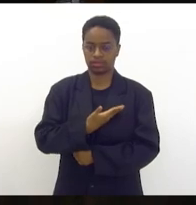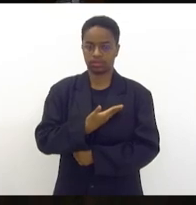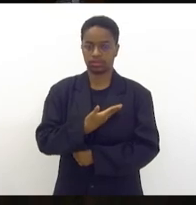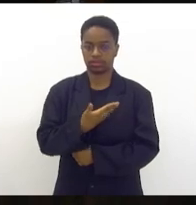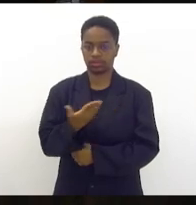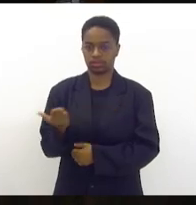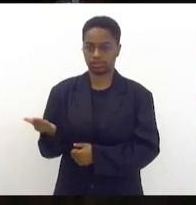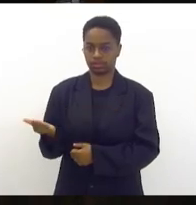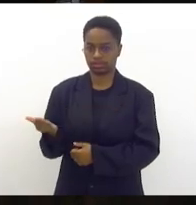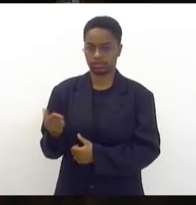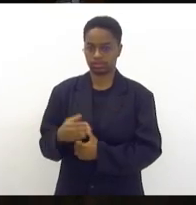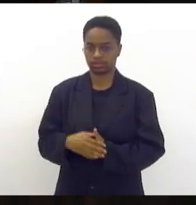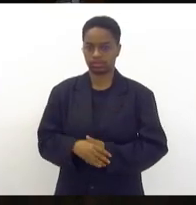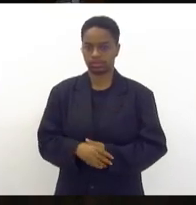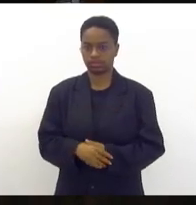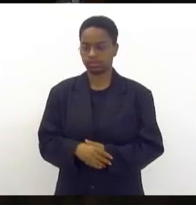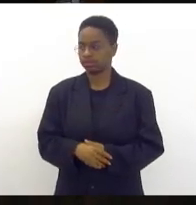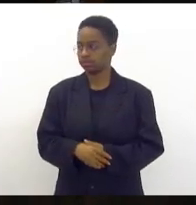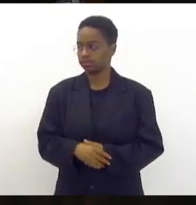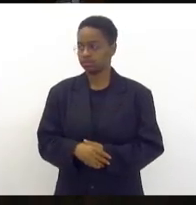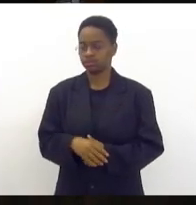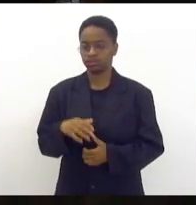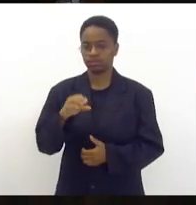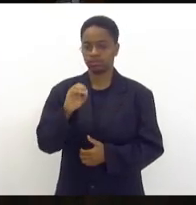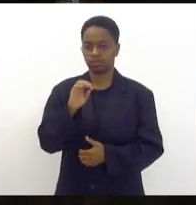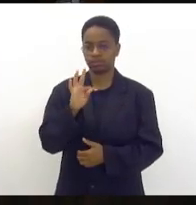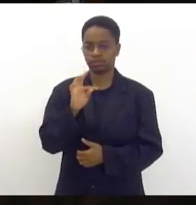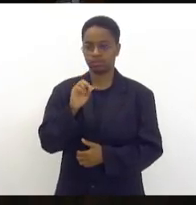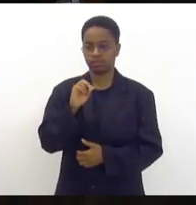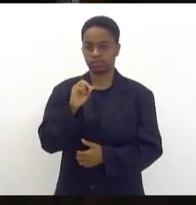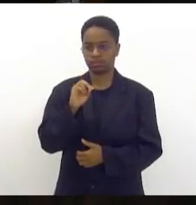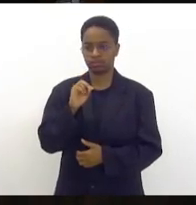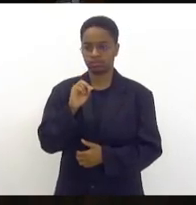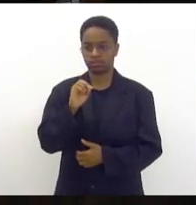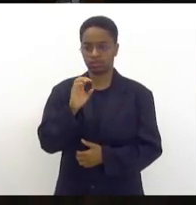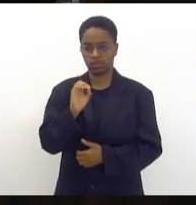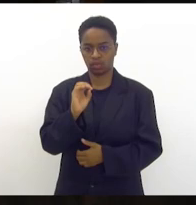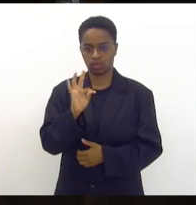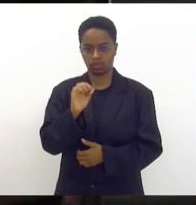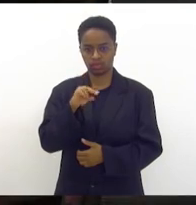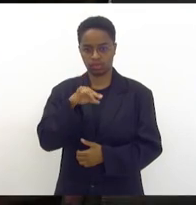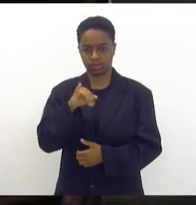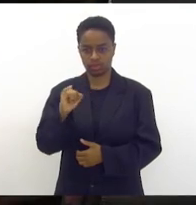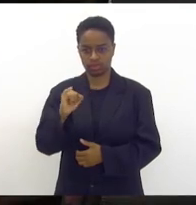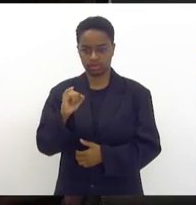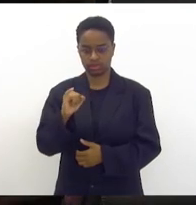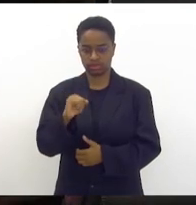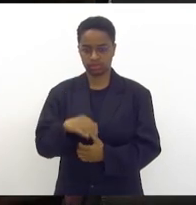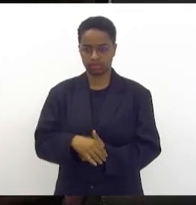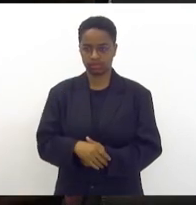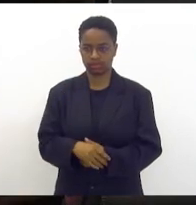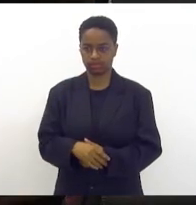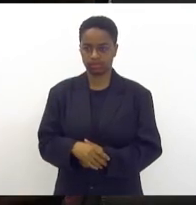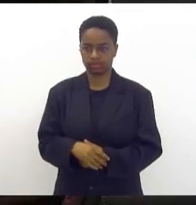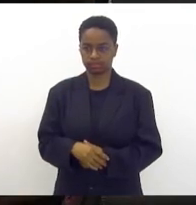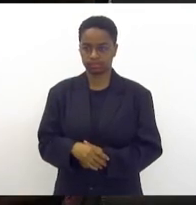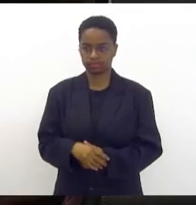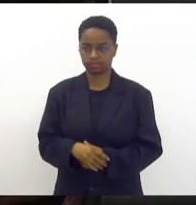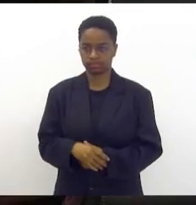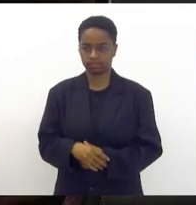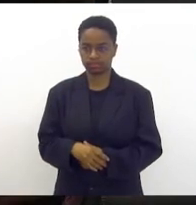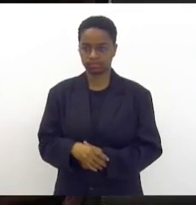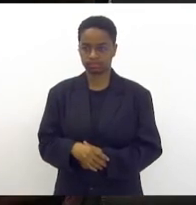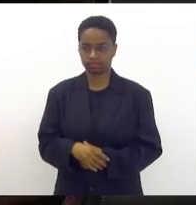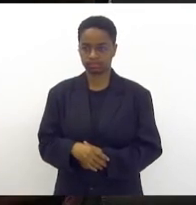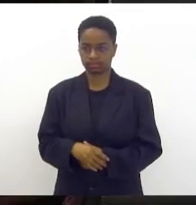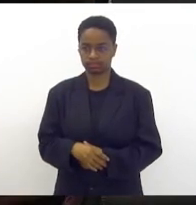recente, tá? Antônio de Paula. Antônio de Paula. Cadê ele? Nosso